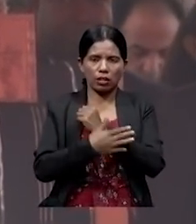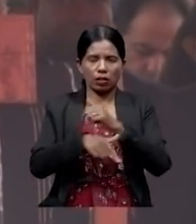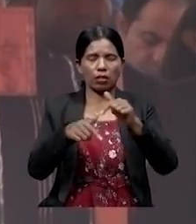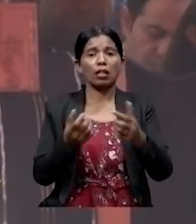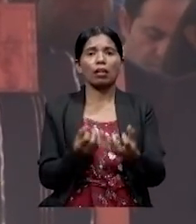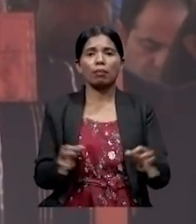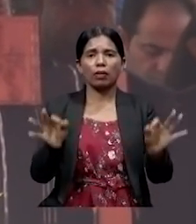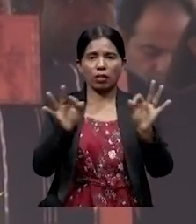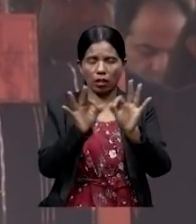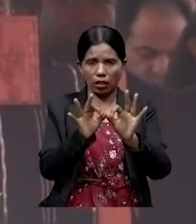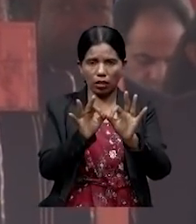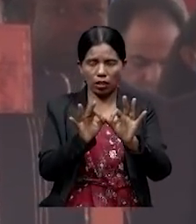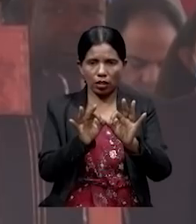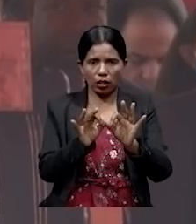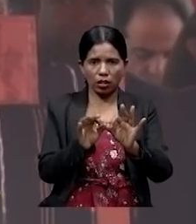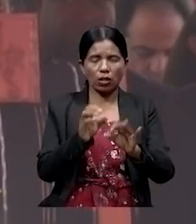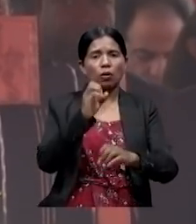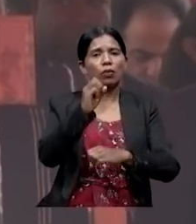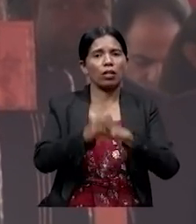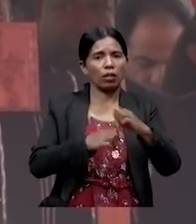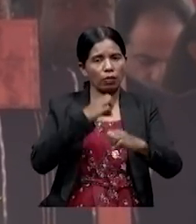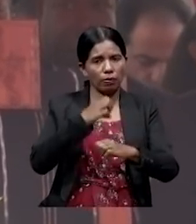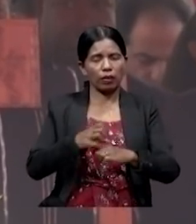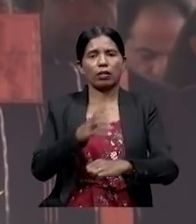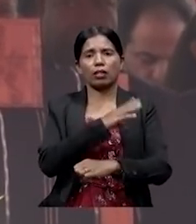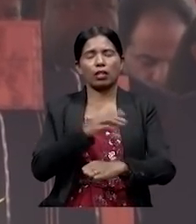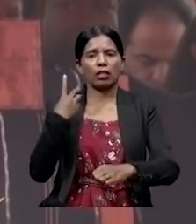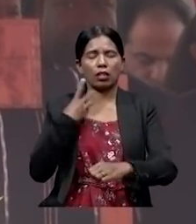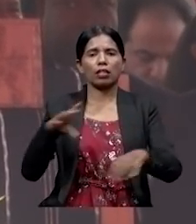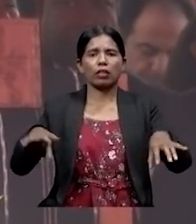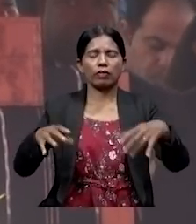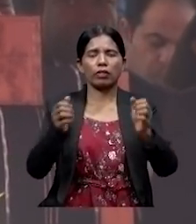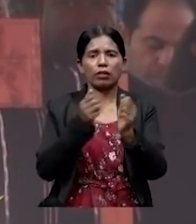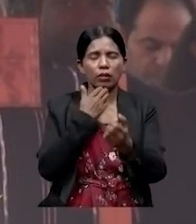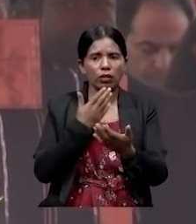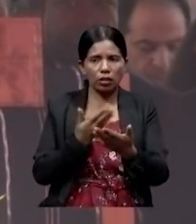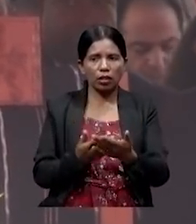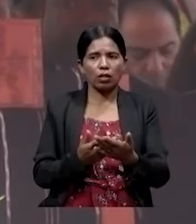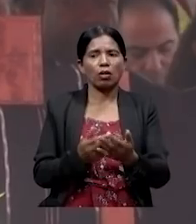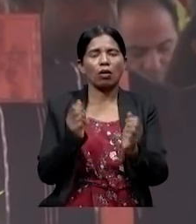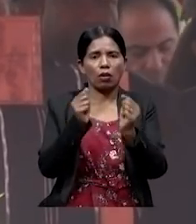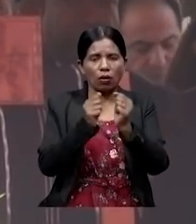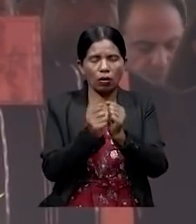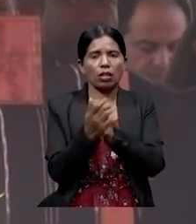Importante mais a União Europeia. E tem a relação dia com Portugal.